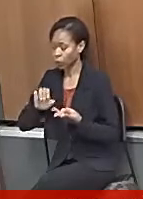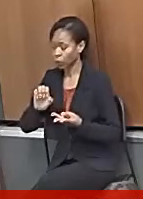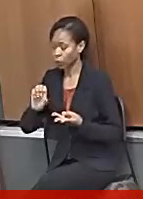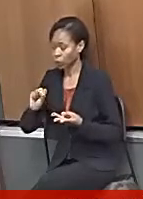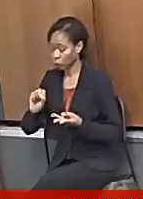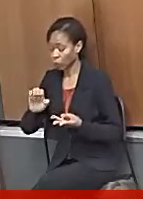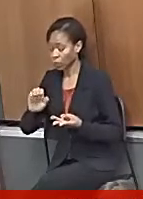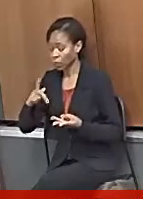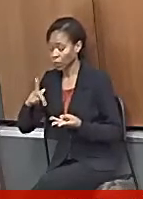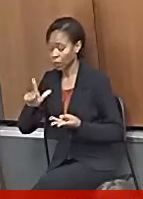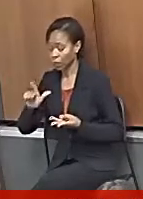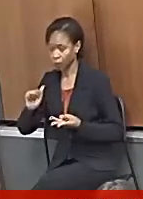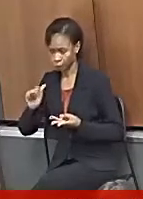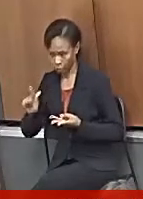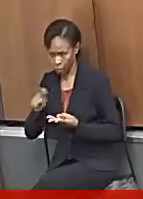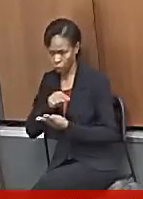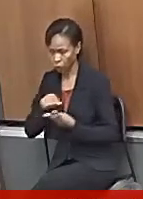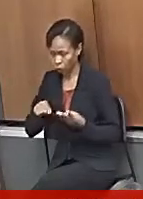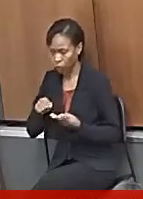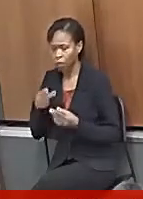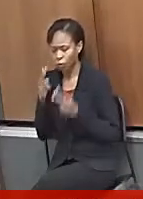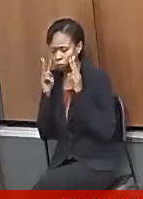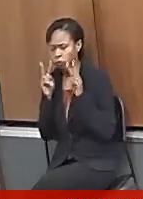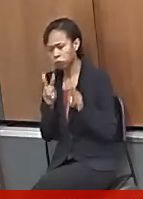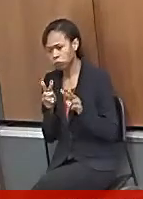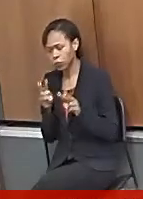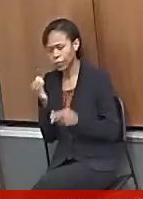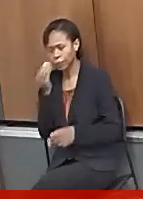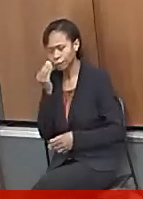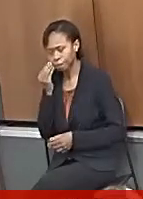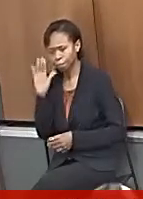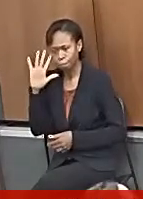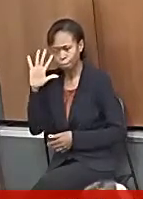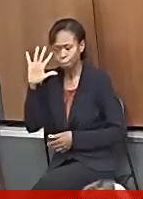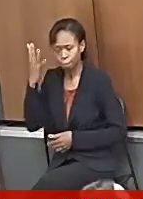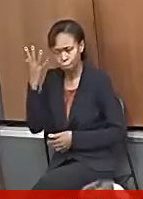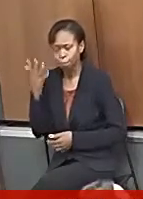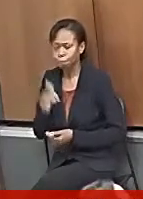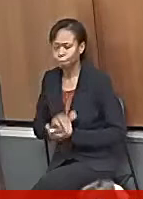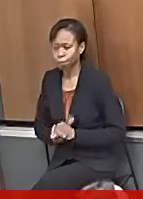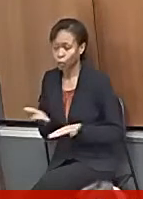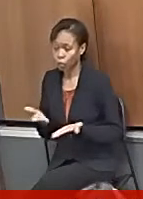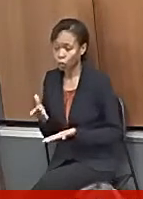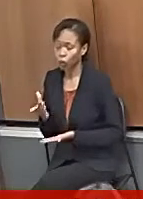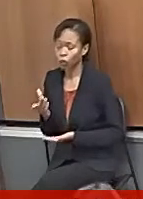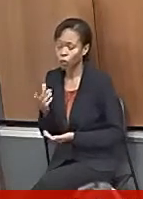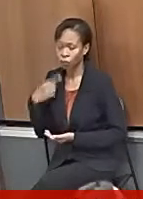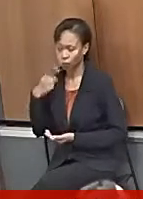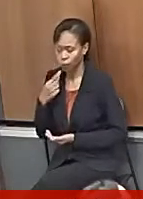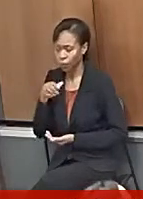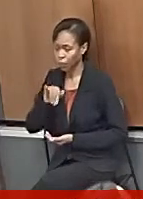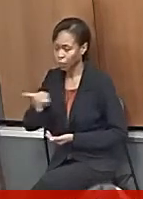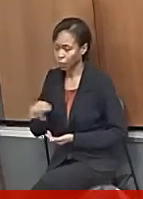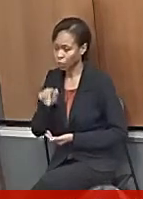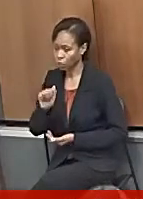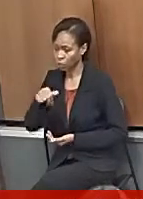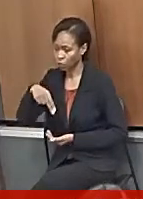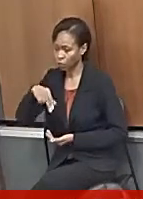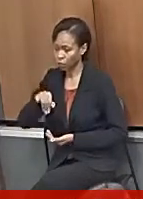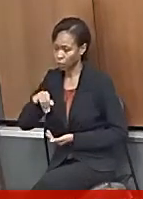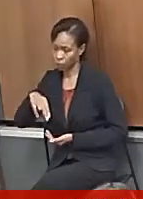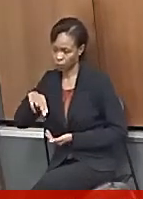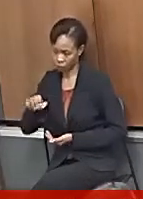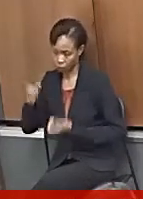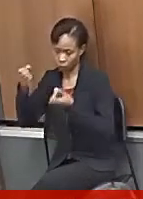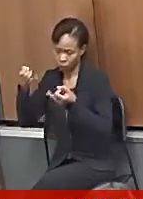para a gente achar caminhos e soluções agora a doutora janine é que está em nome da bp mg como advogada fazendo a